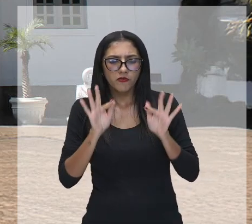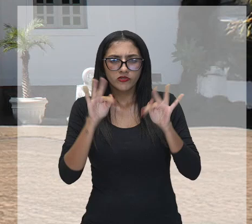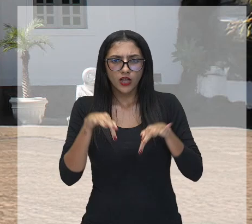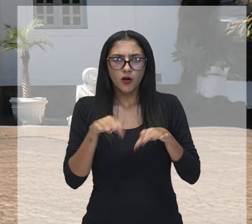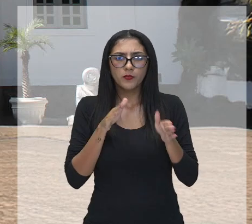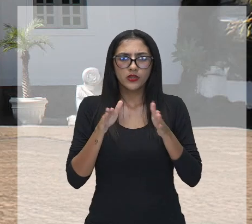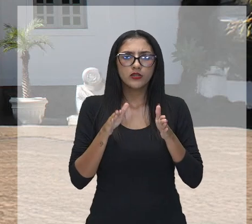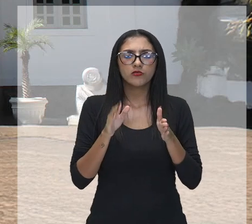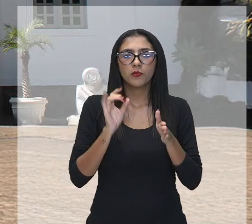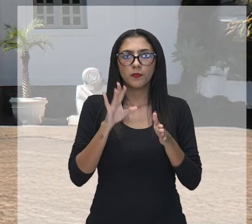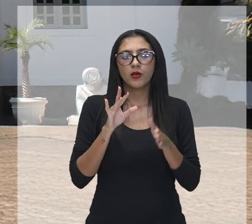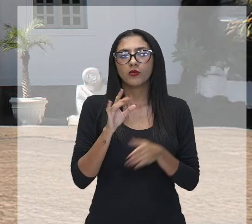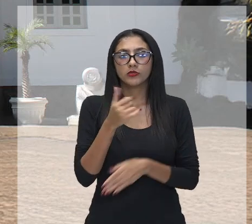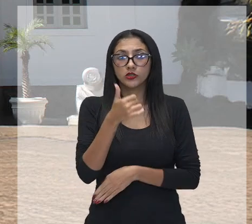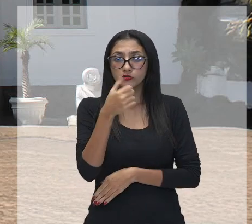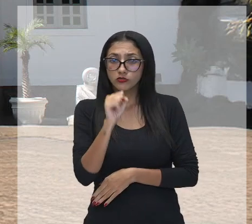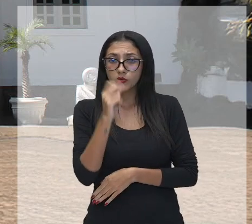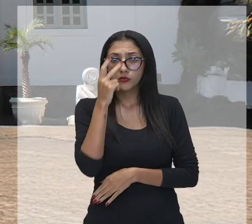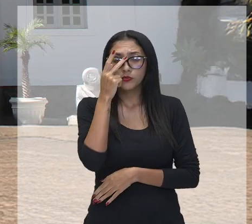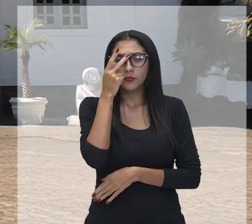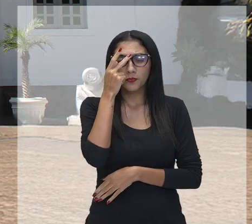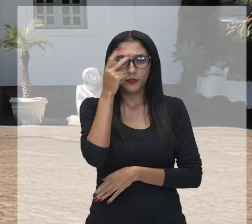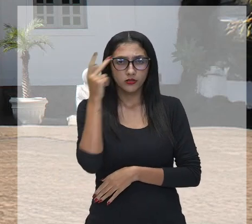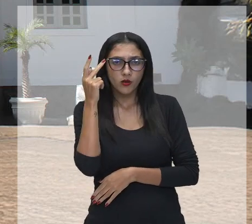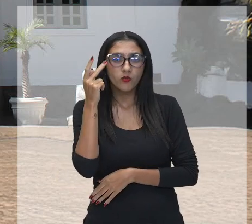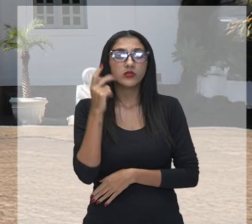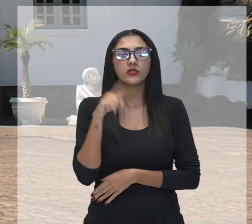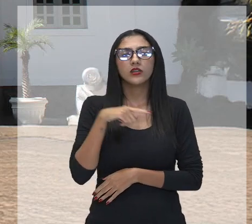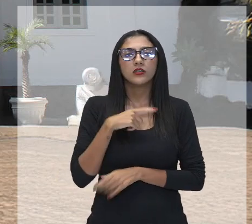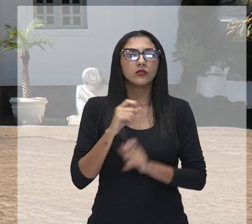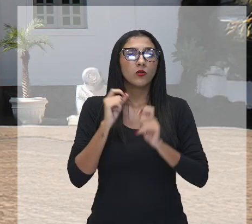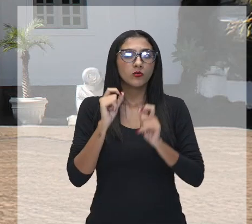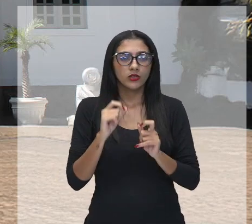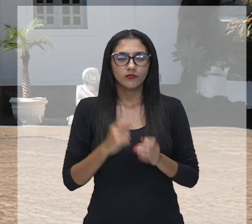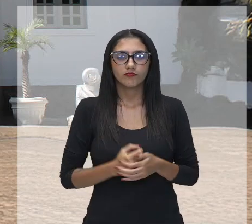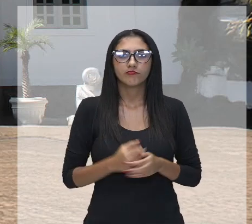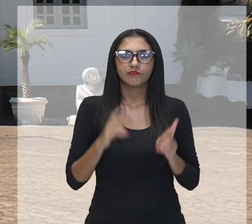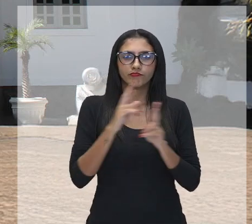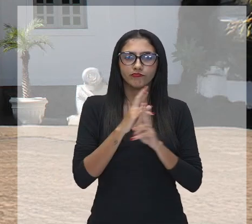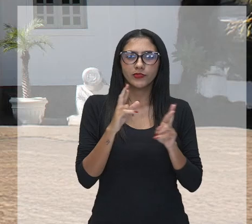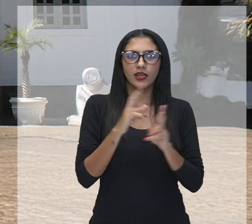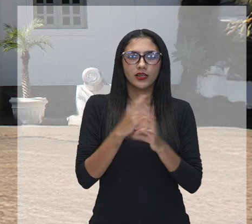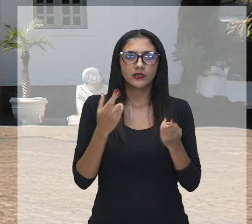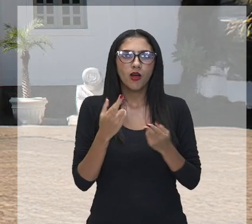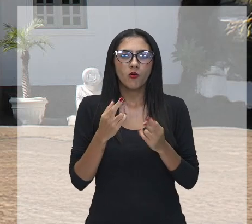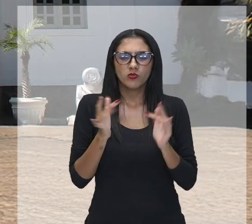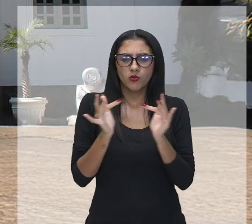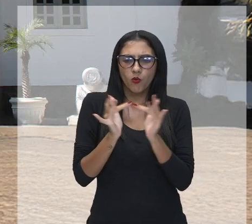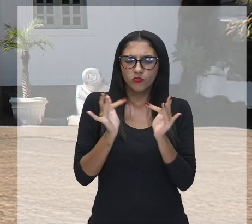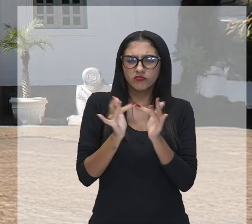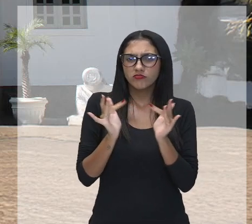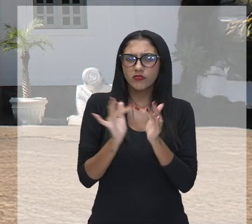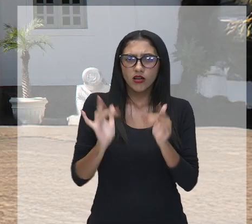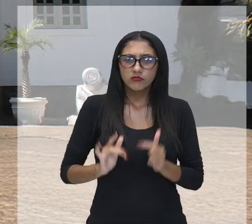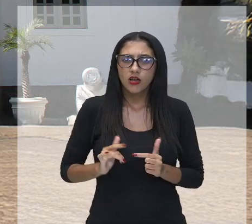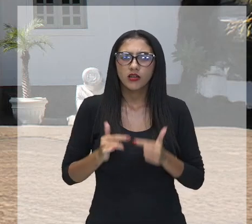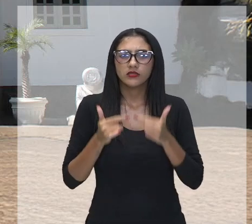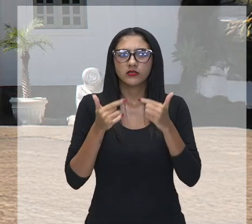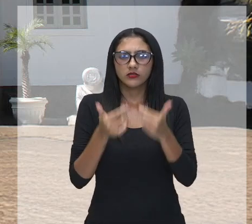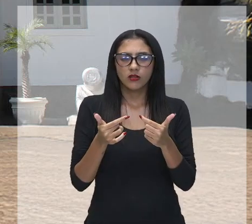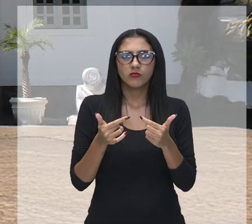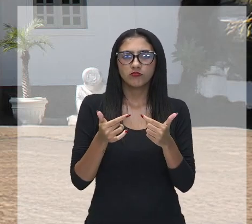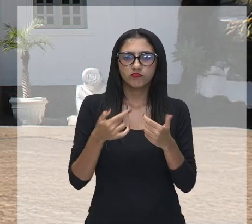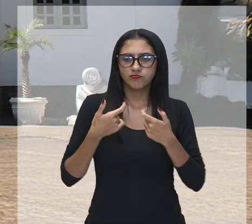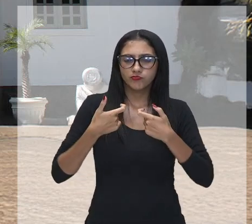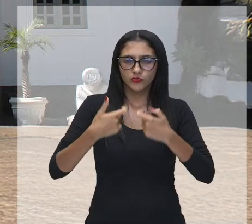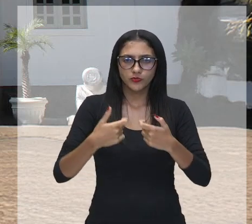de 18 pessoas que vão pôr ali a sua integridade física à prova e combater as forças